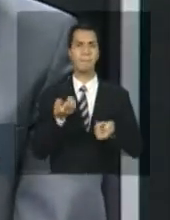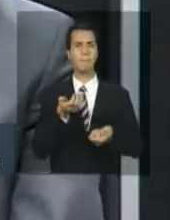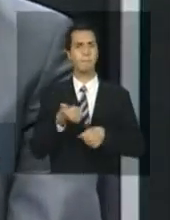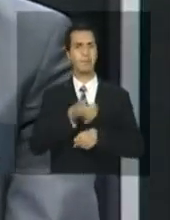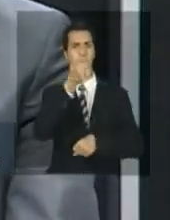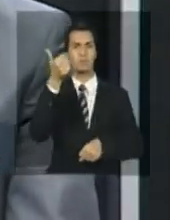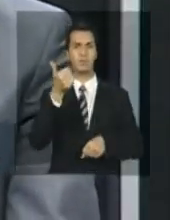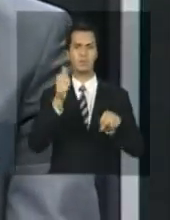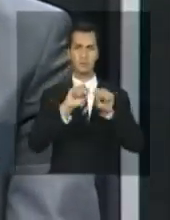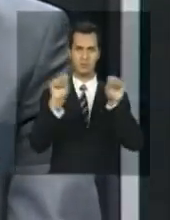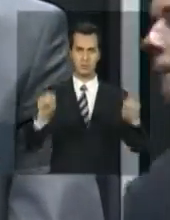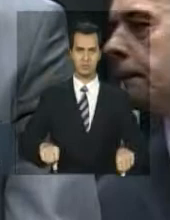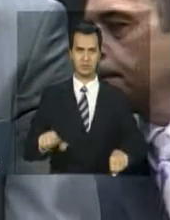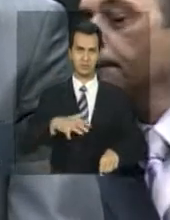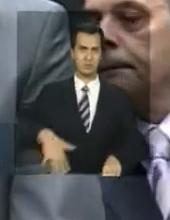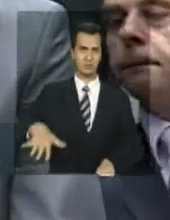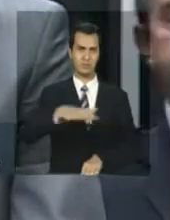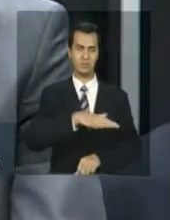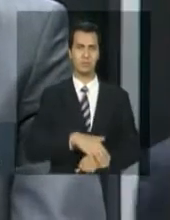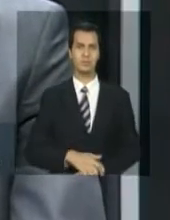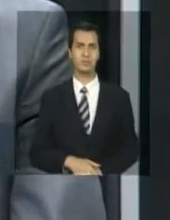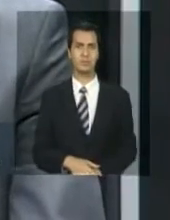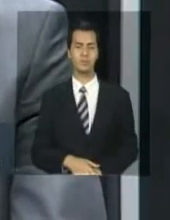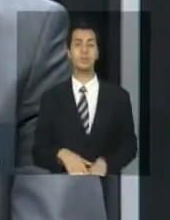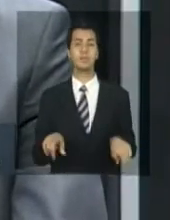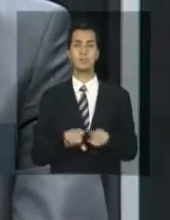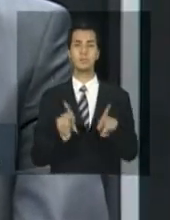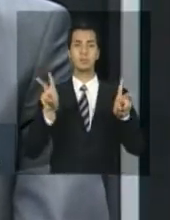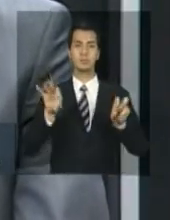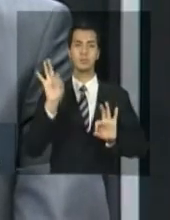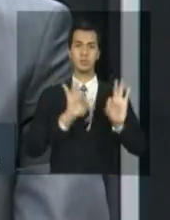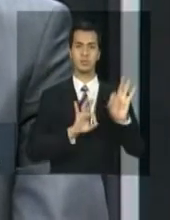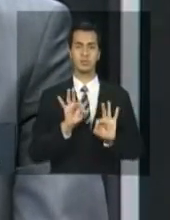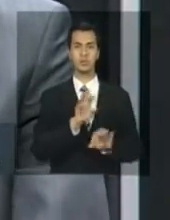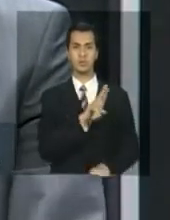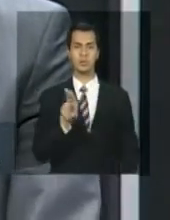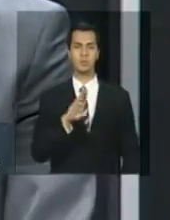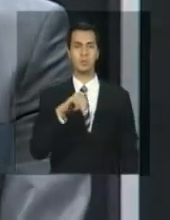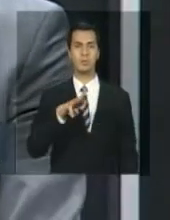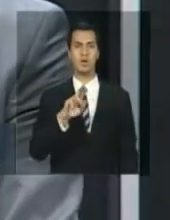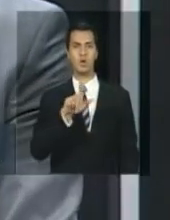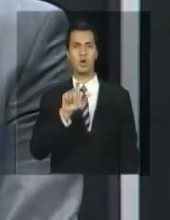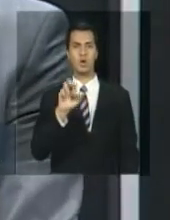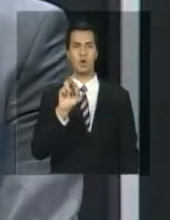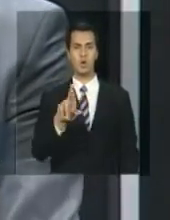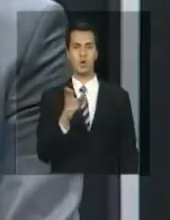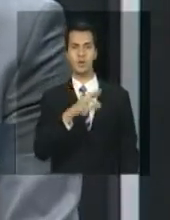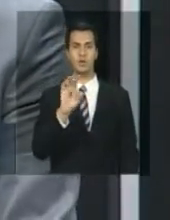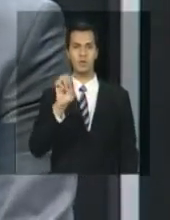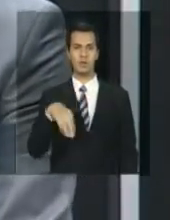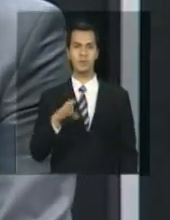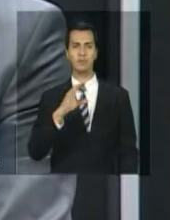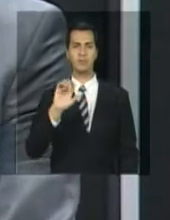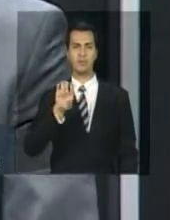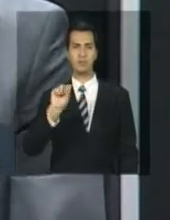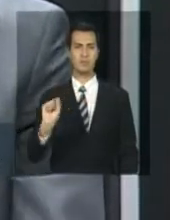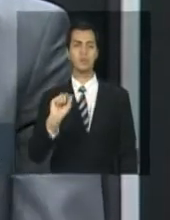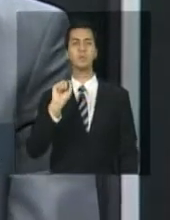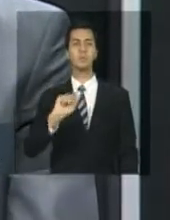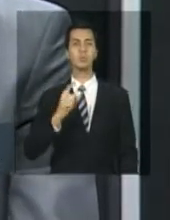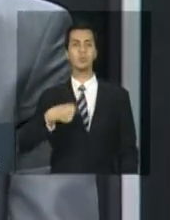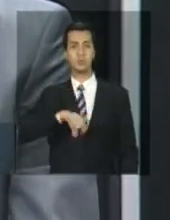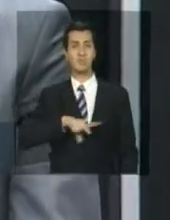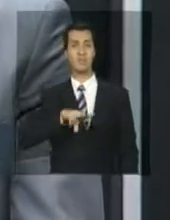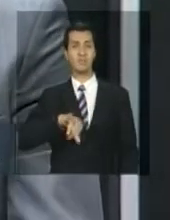Com o programa Melhor em Casa, vamos oferecer a atenção domiciliar a pacientes do